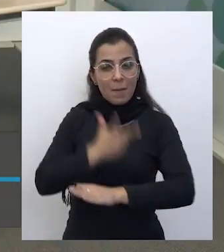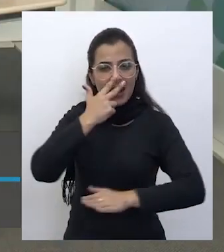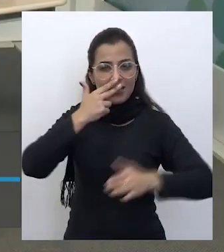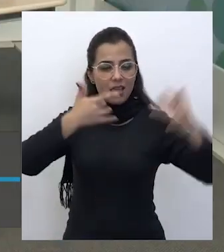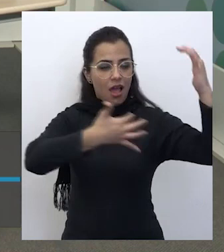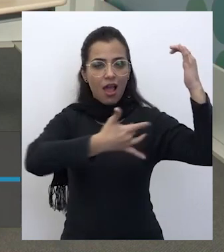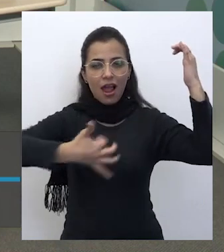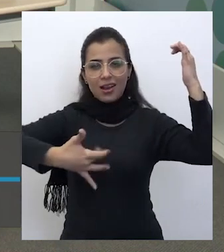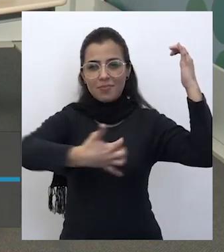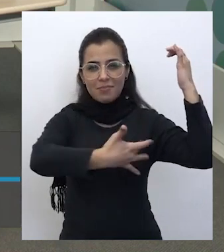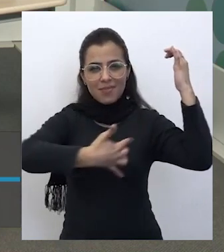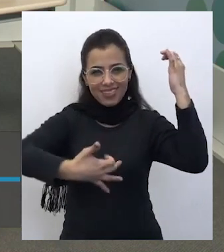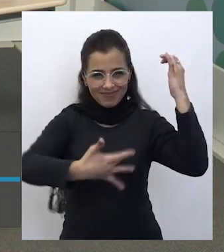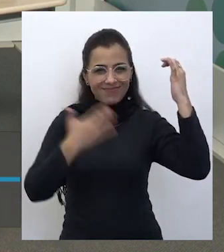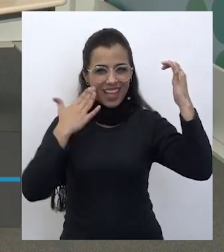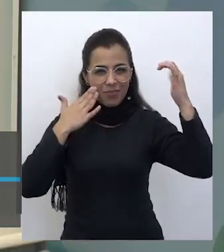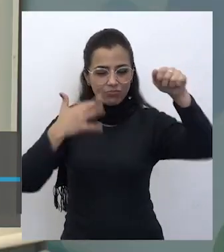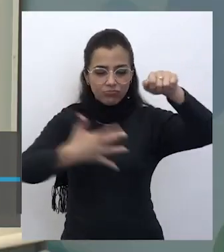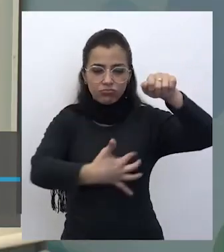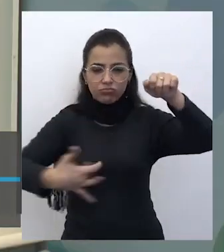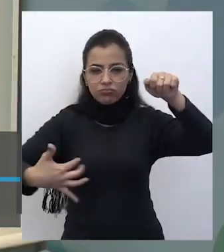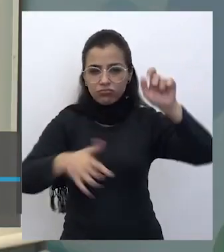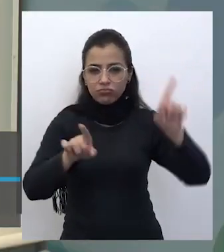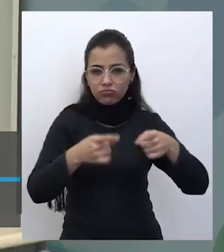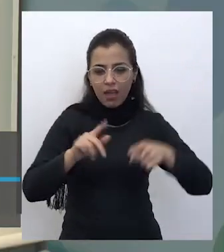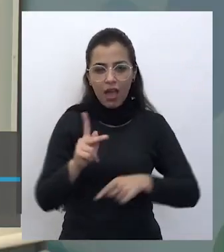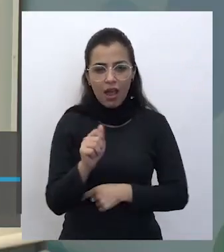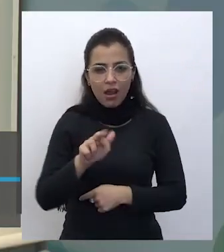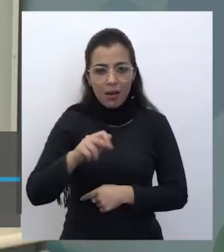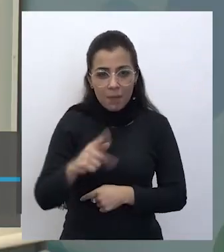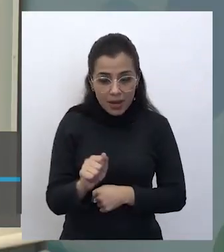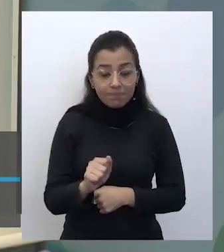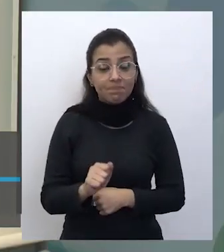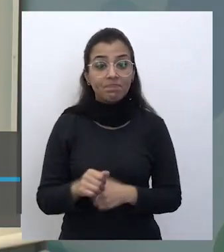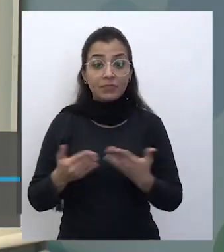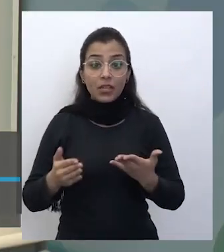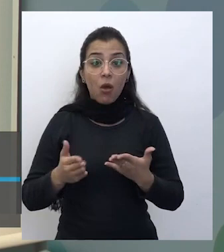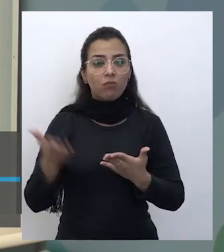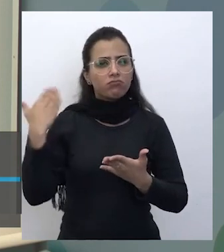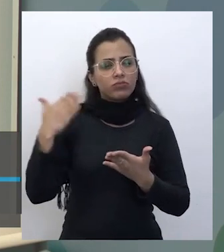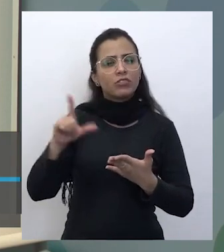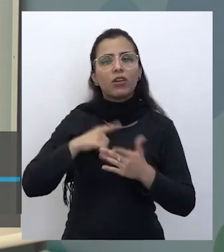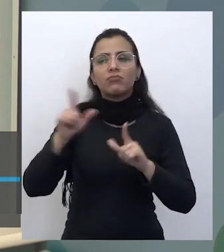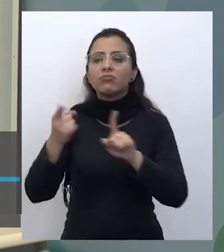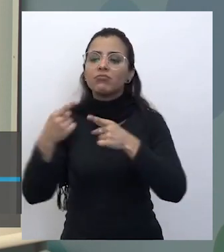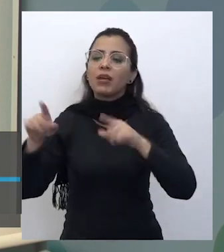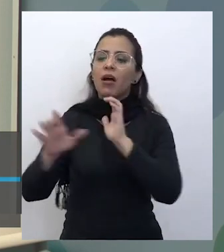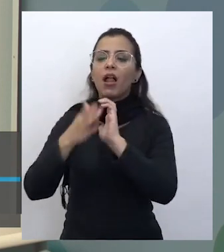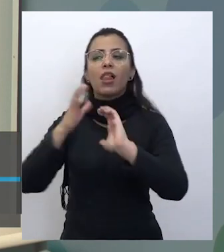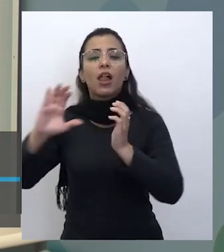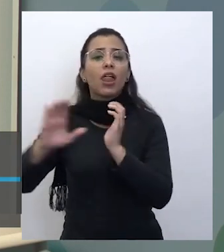Exato, né? Parecia com a harpa. E essas trovas eram as cantigas que eram cantadas pelos